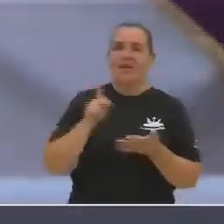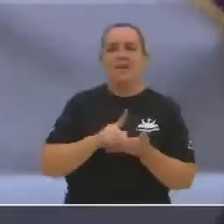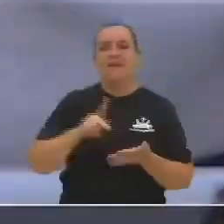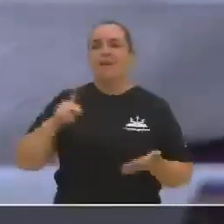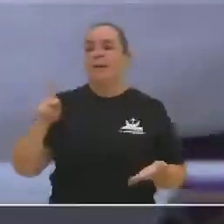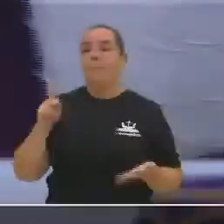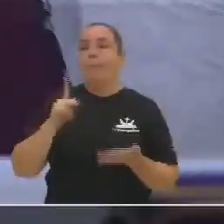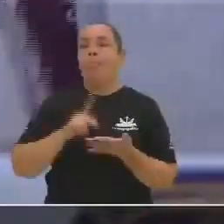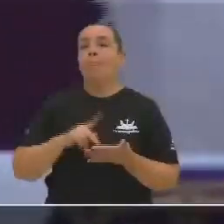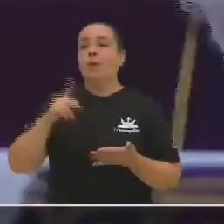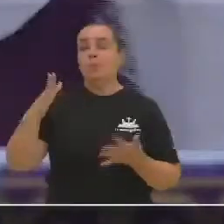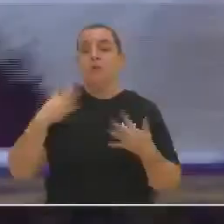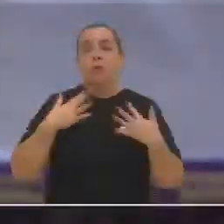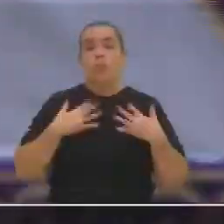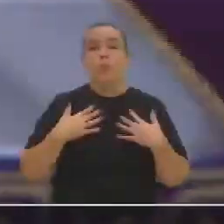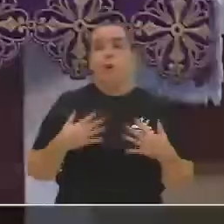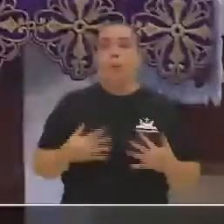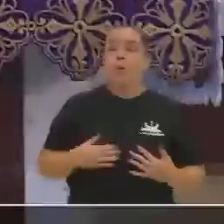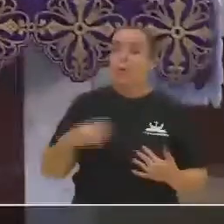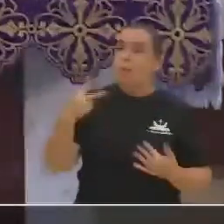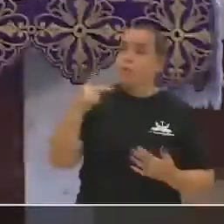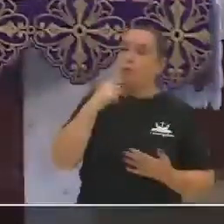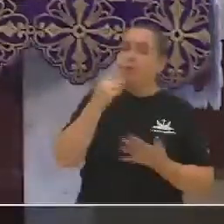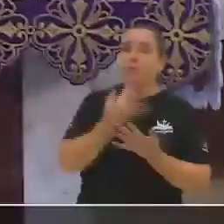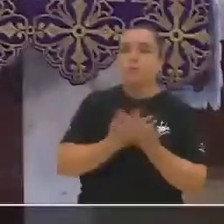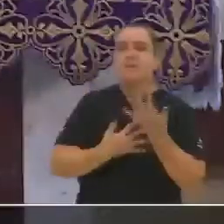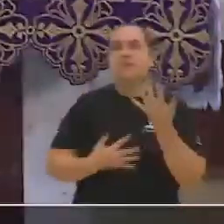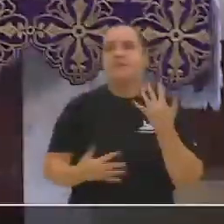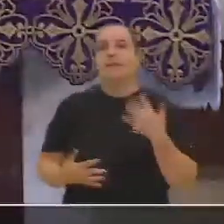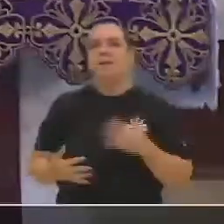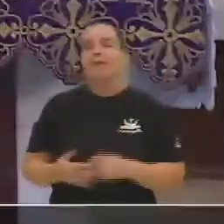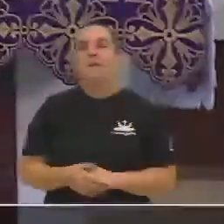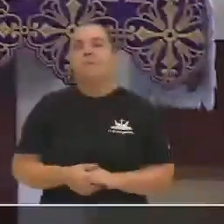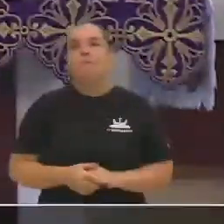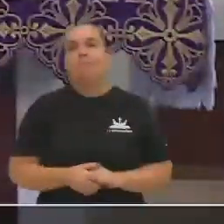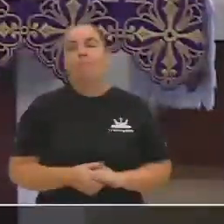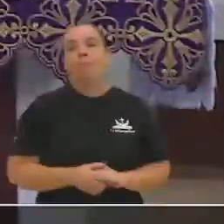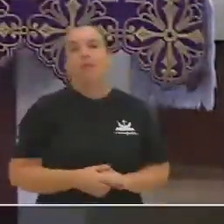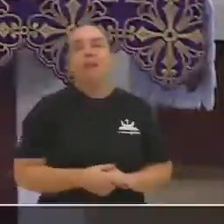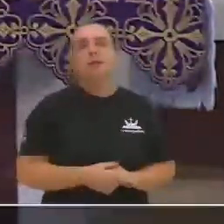da certa o teu próprio